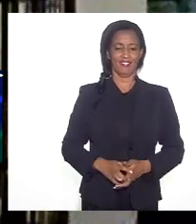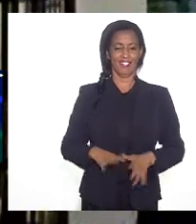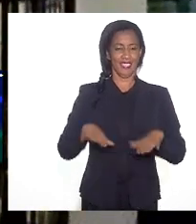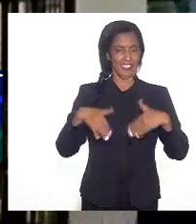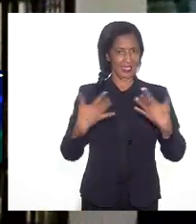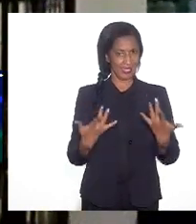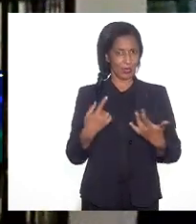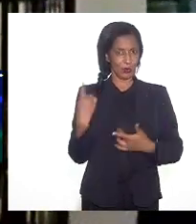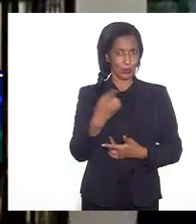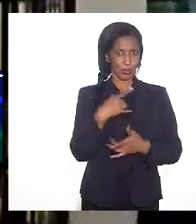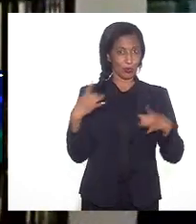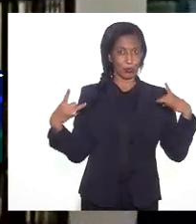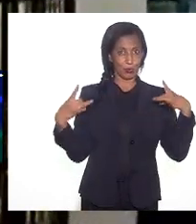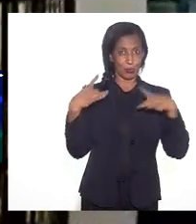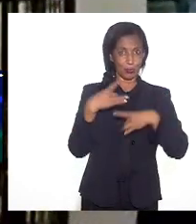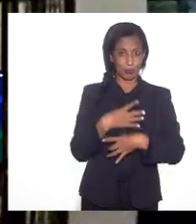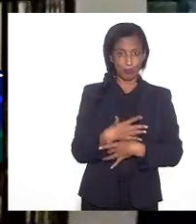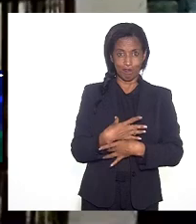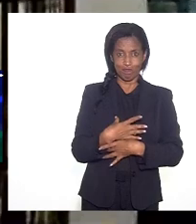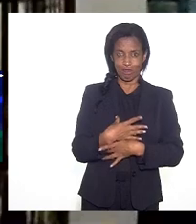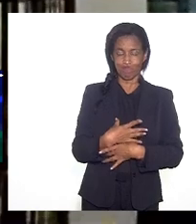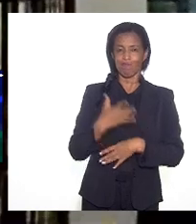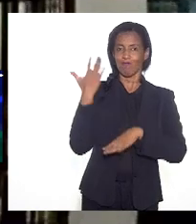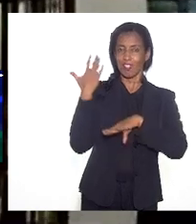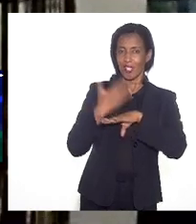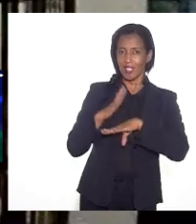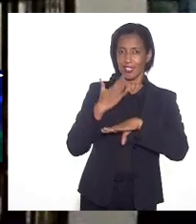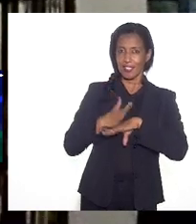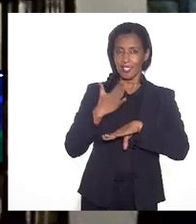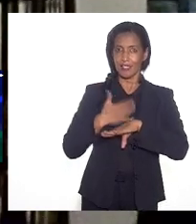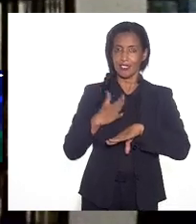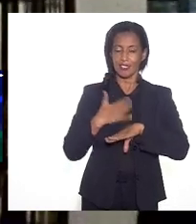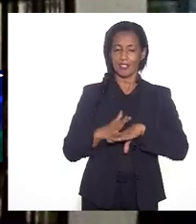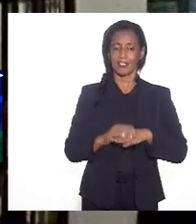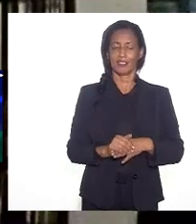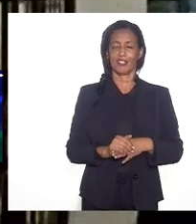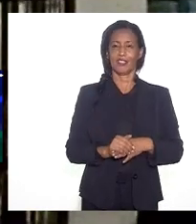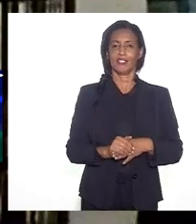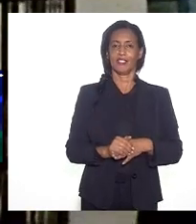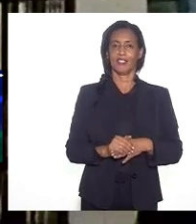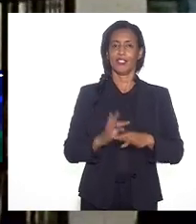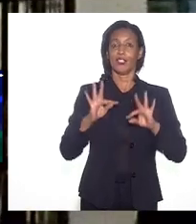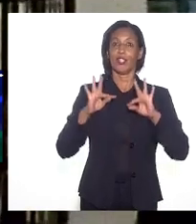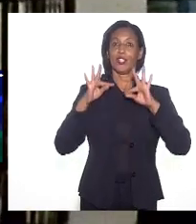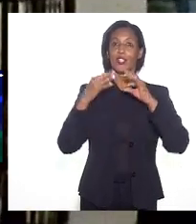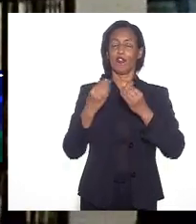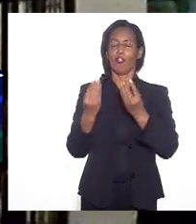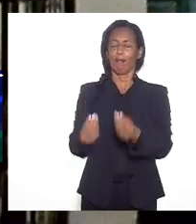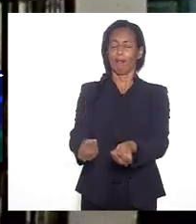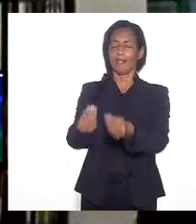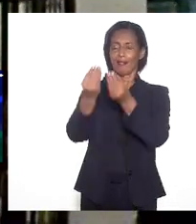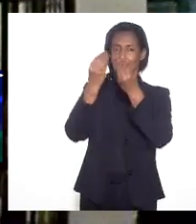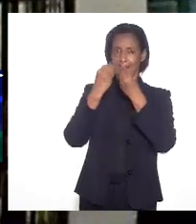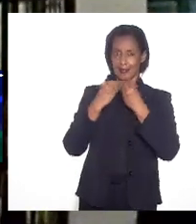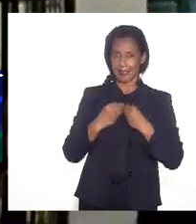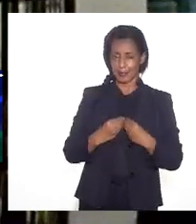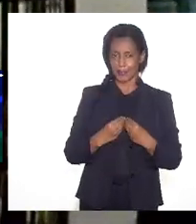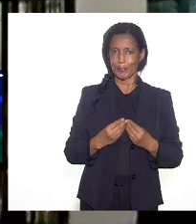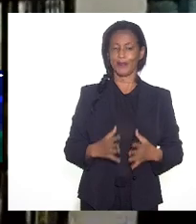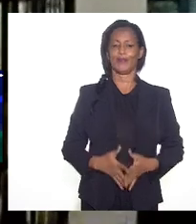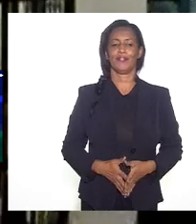nós estamos exatamente exercendo aquilo que nos foi outorgado, né,